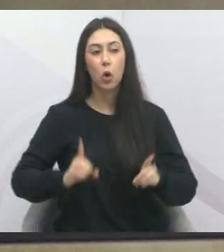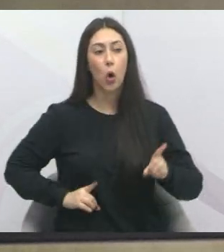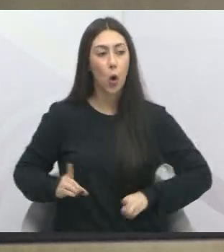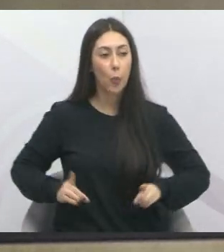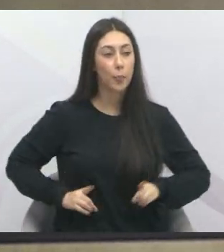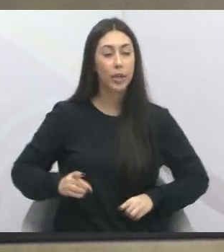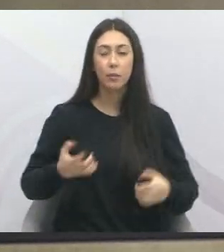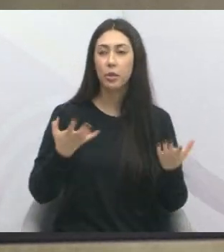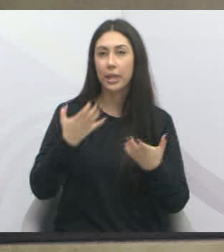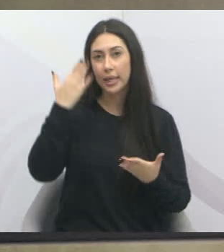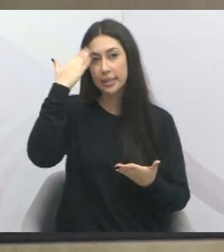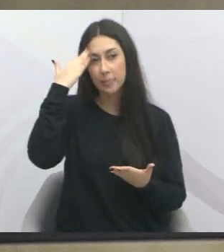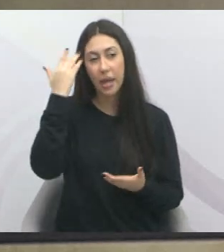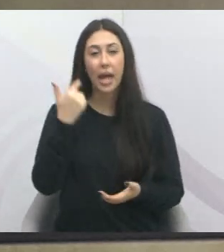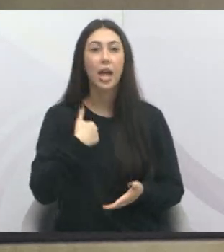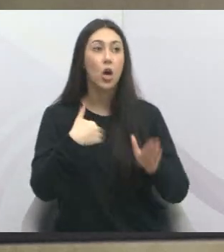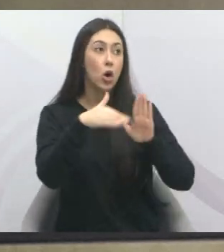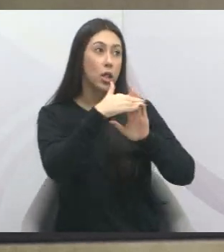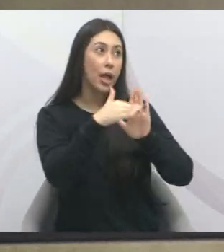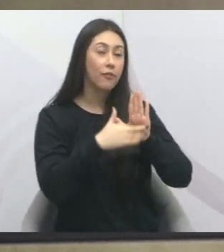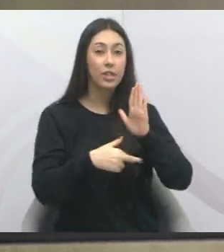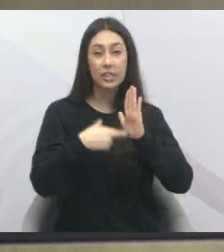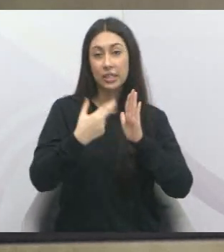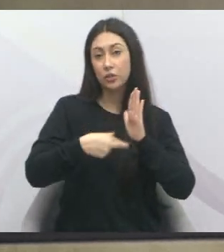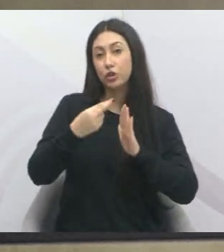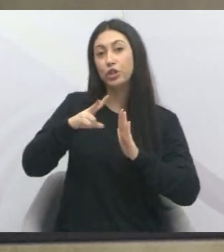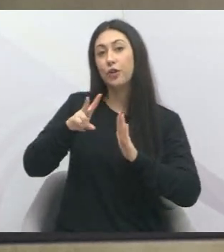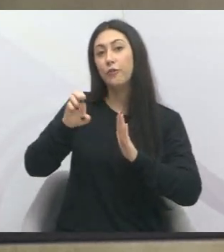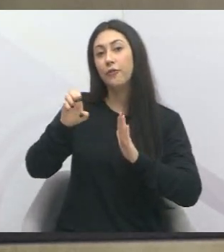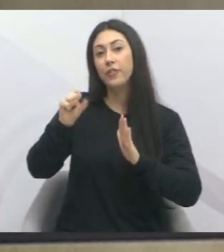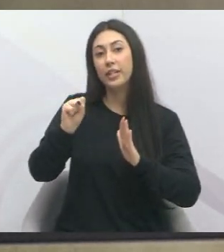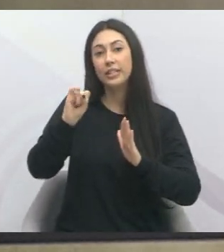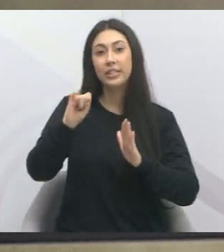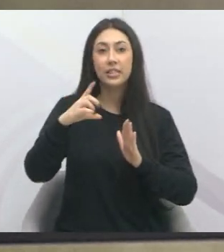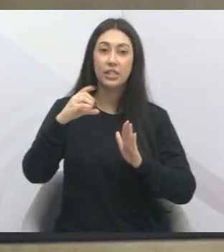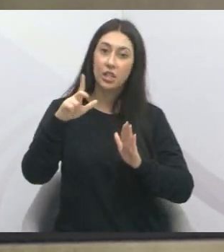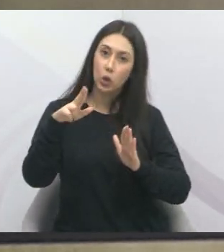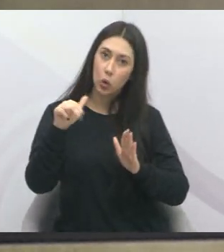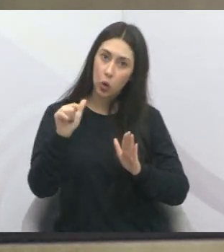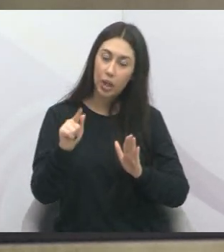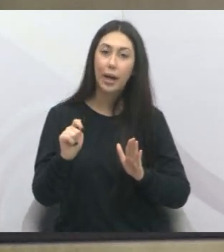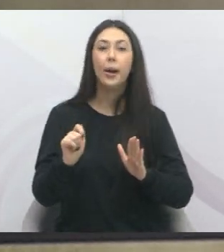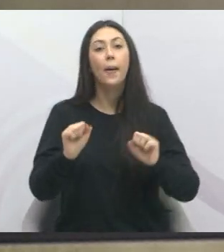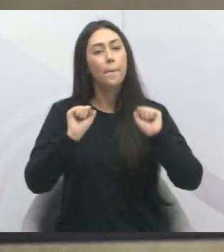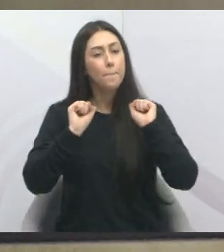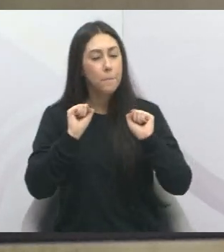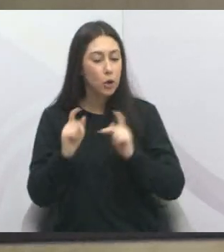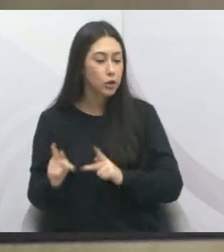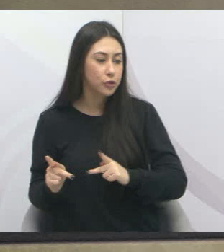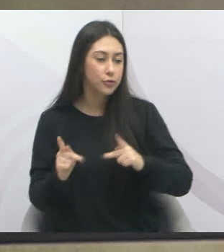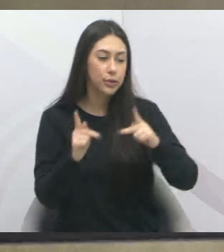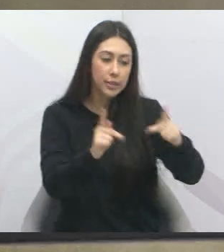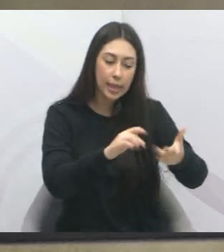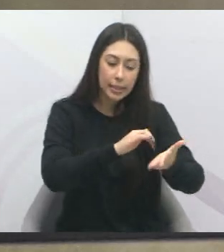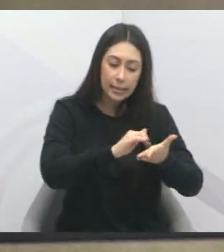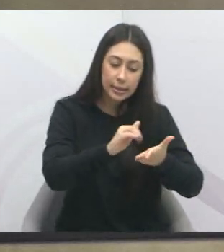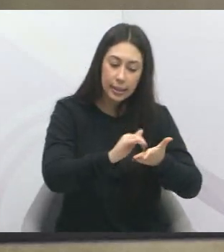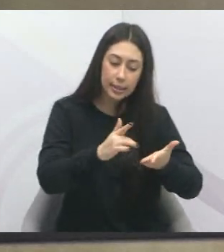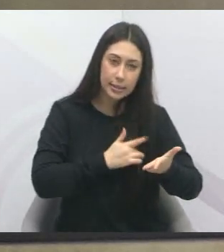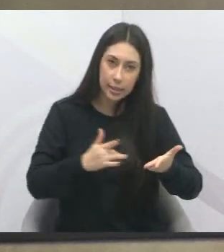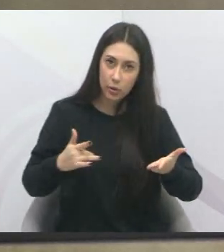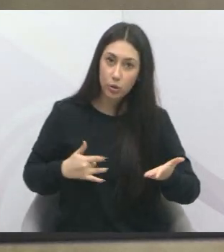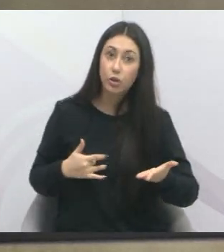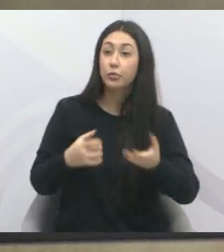saber, olha, eu estou na fila da vesícula, quantos tem na minha frente? Ele vai lá na Secretaria de Saúde, ele vai na ouvidoria e ele vai receber